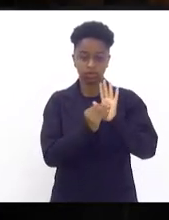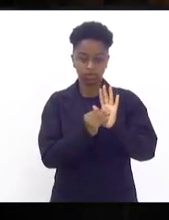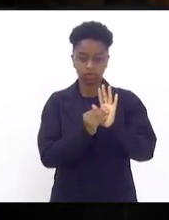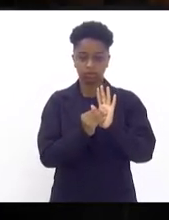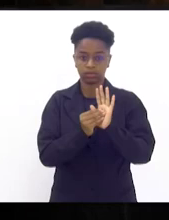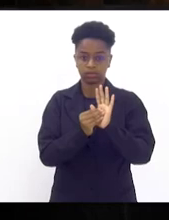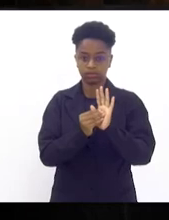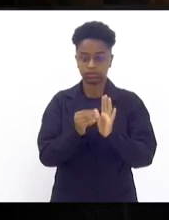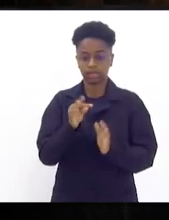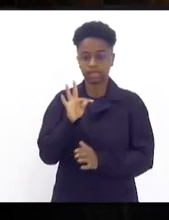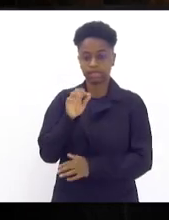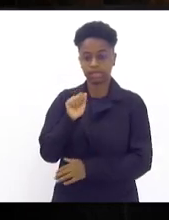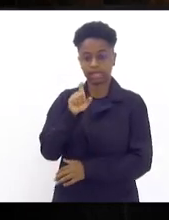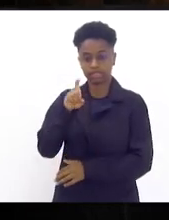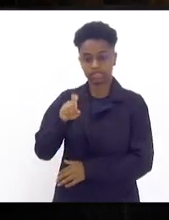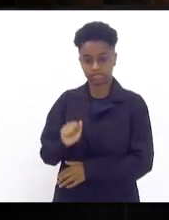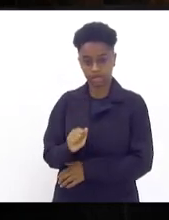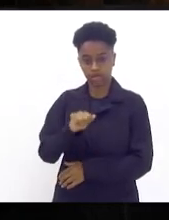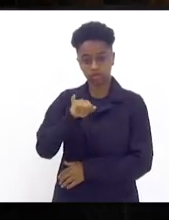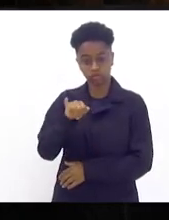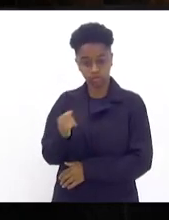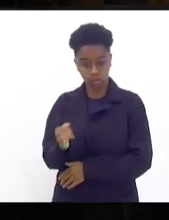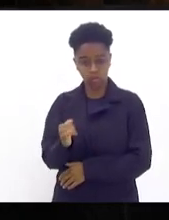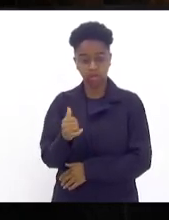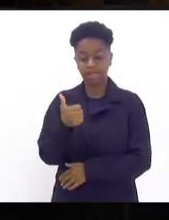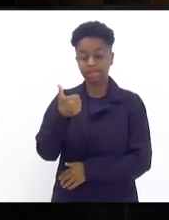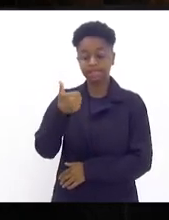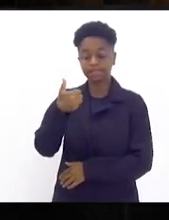juros em